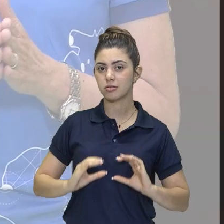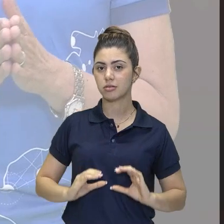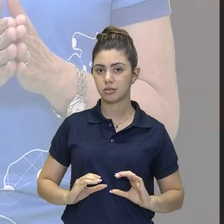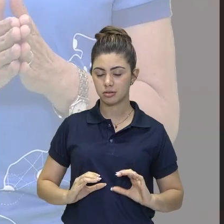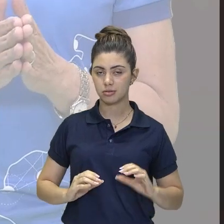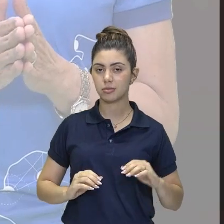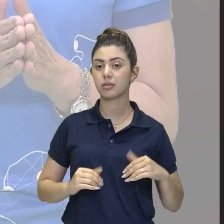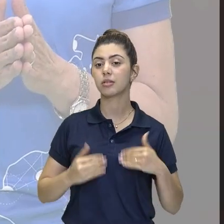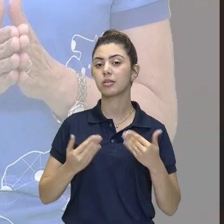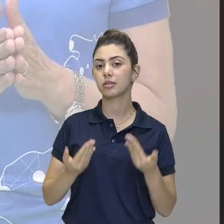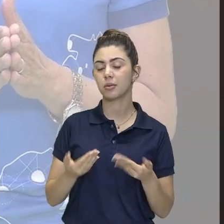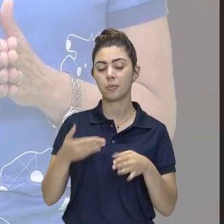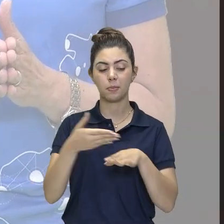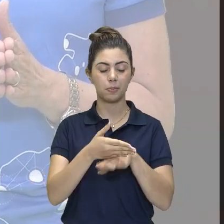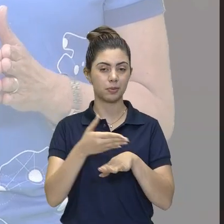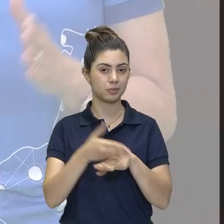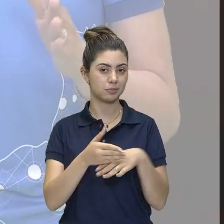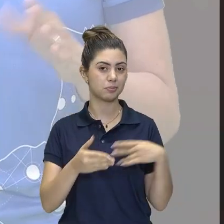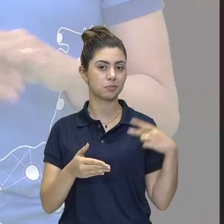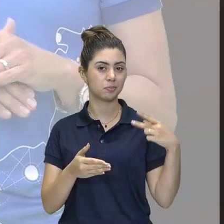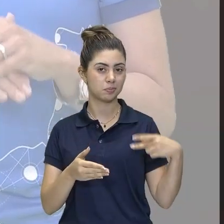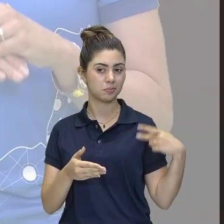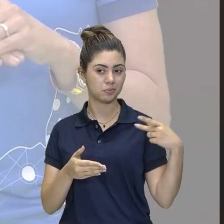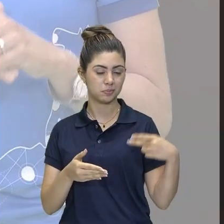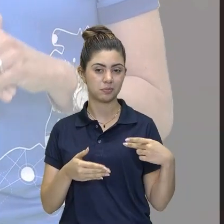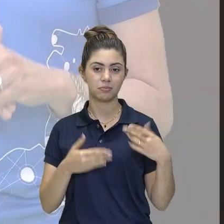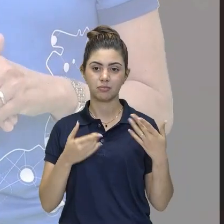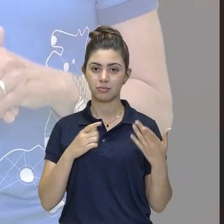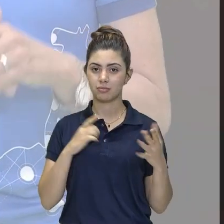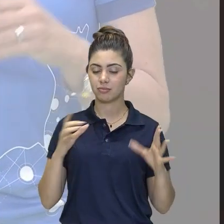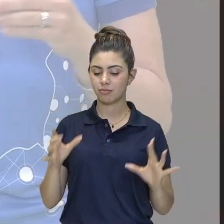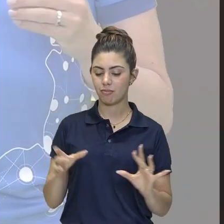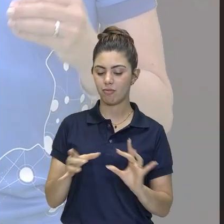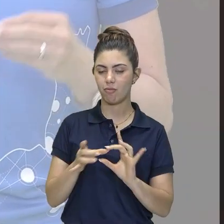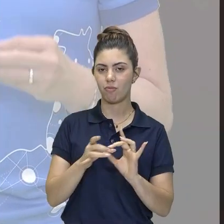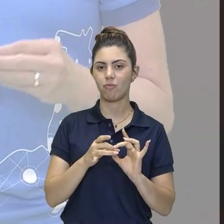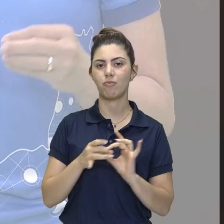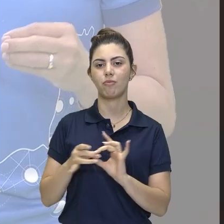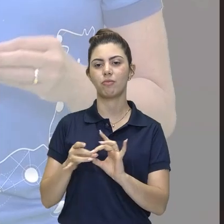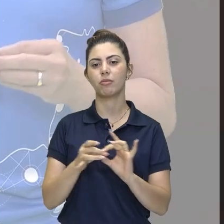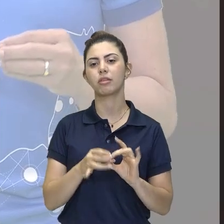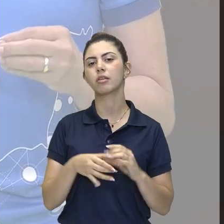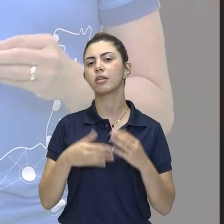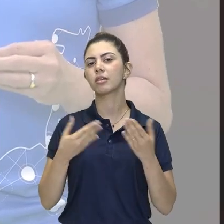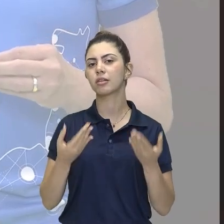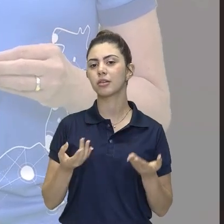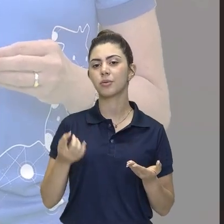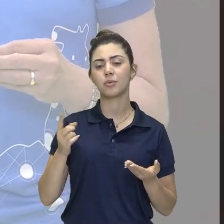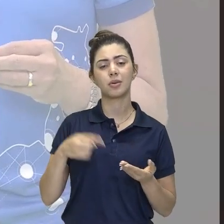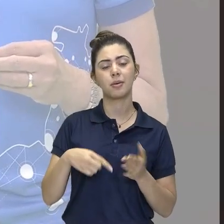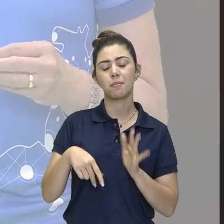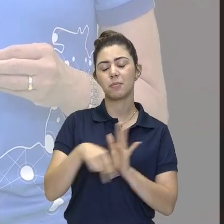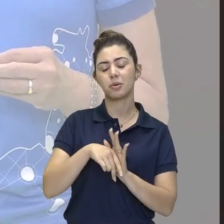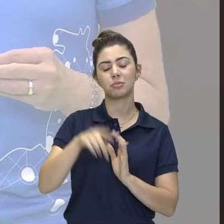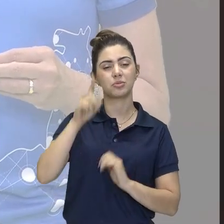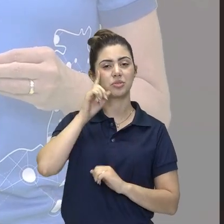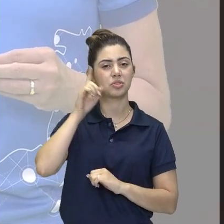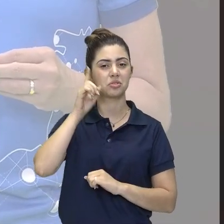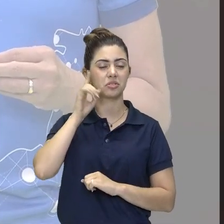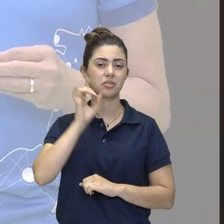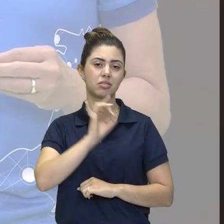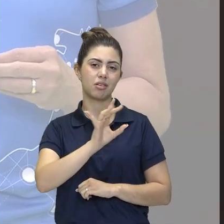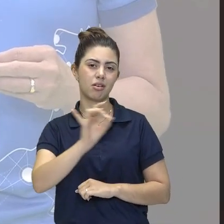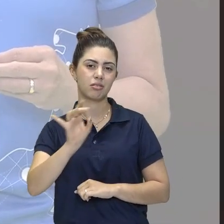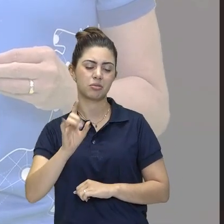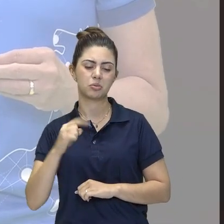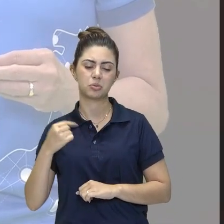a participação política. Isso faz parte do nosso dia a dia. Tudo que fazemos